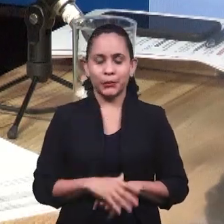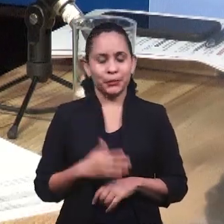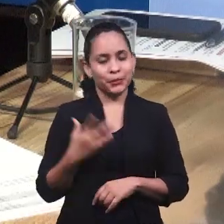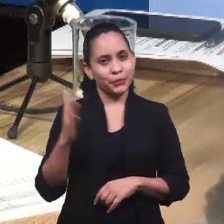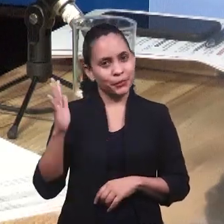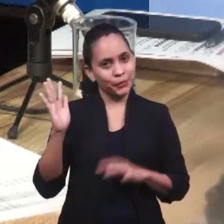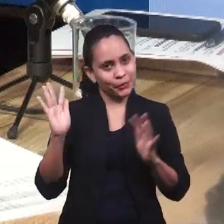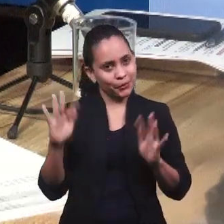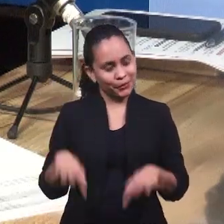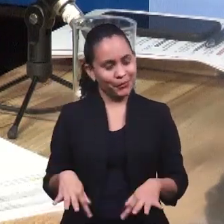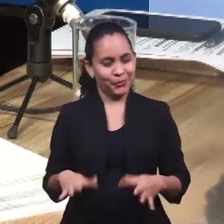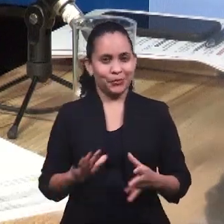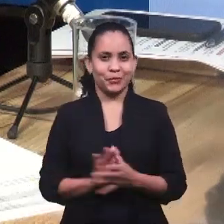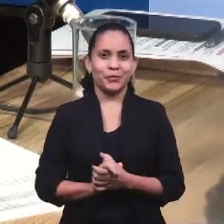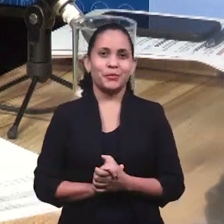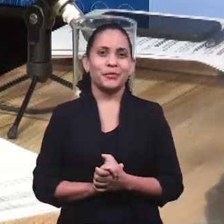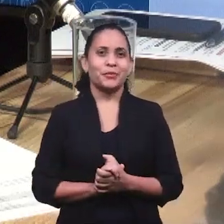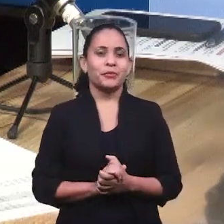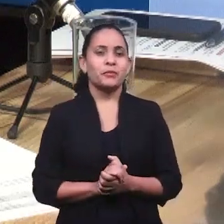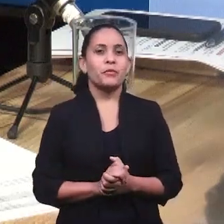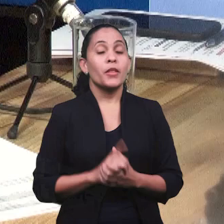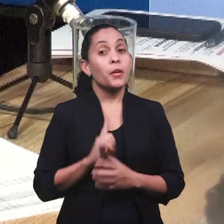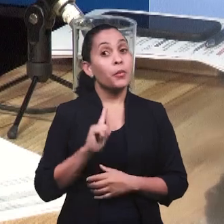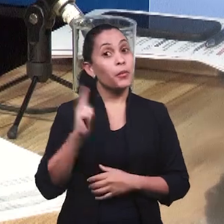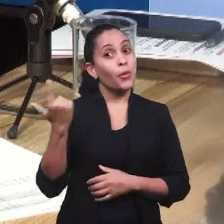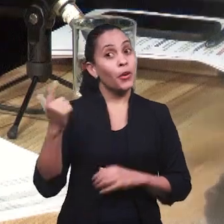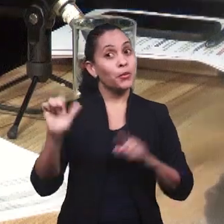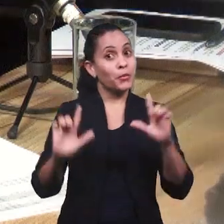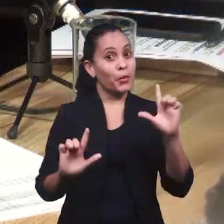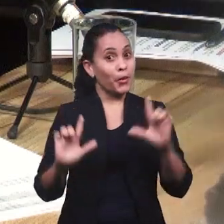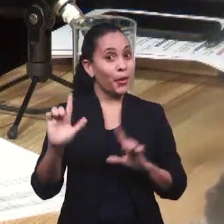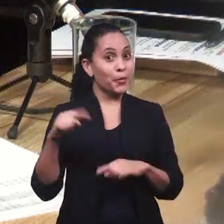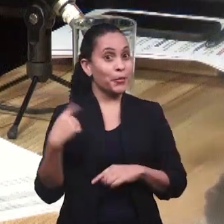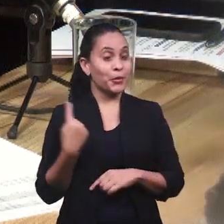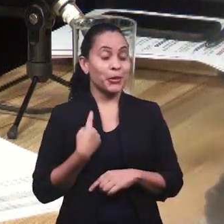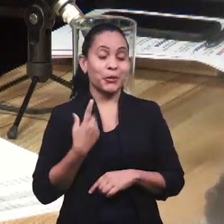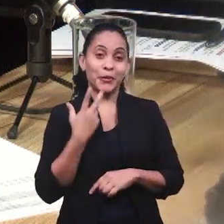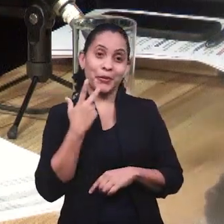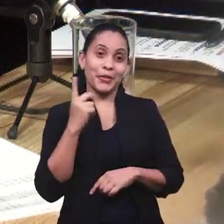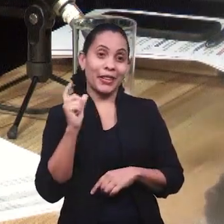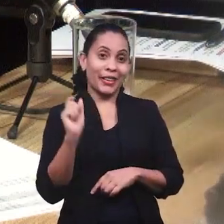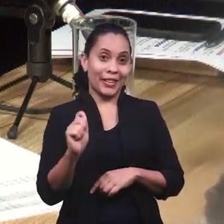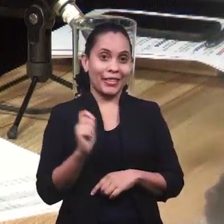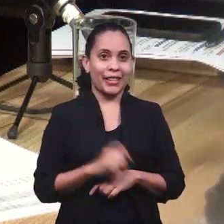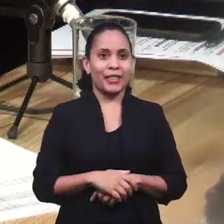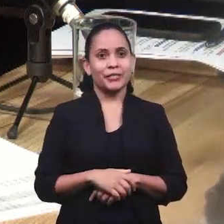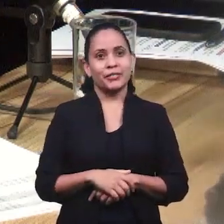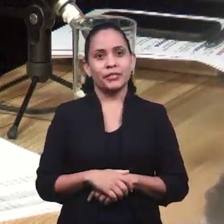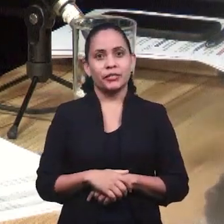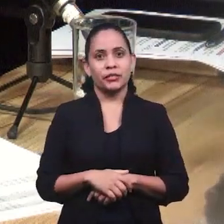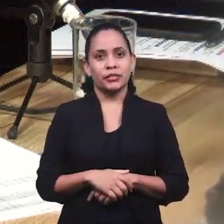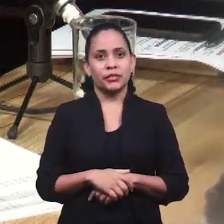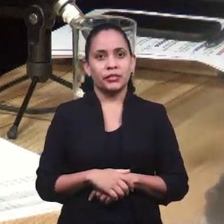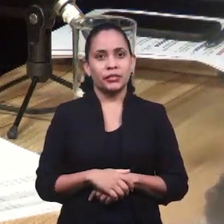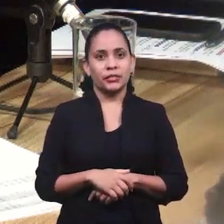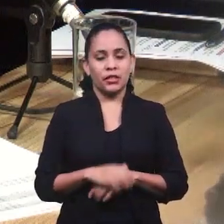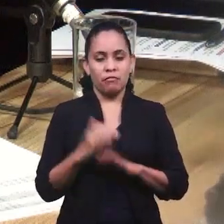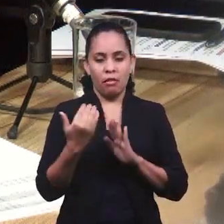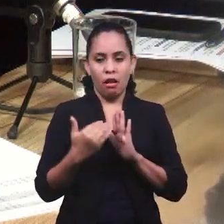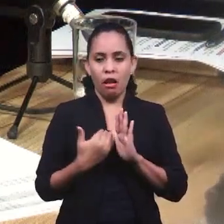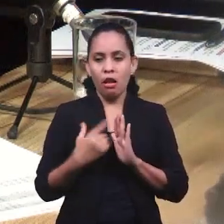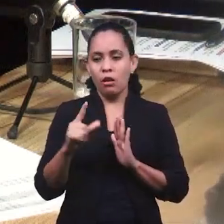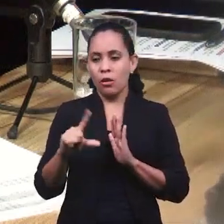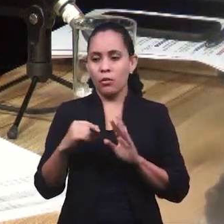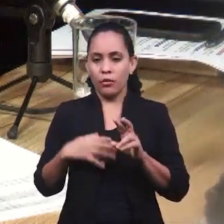estamos encerrando aqui esse episódio. No próximo episódio, nós vamos falar das funções. Olha, eu graduei, eu